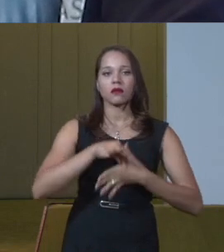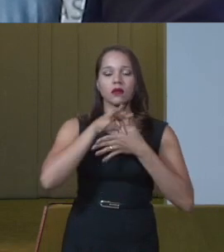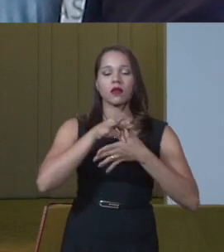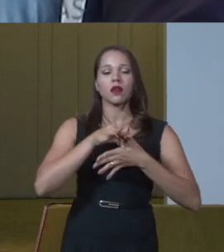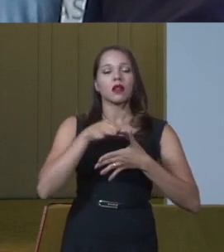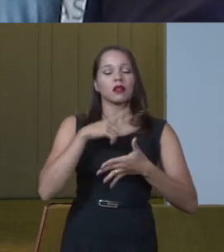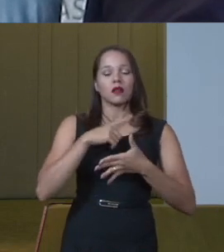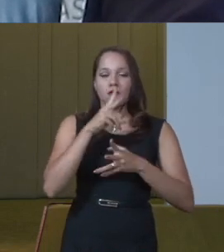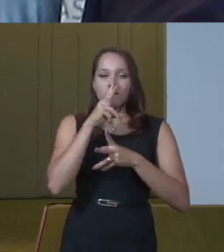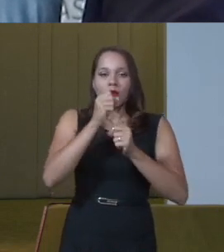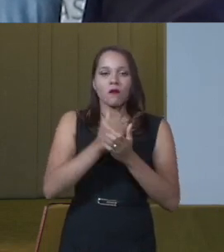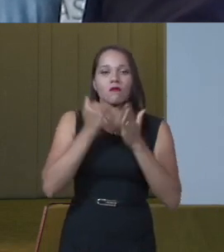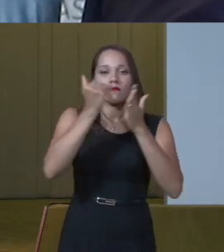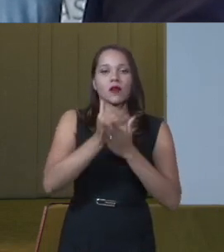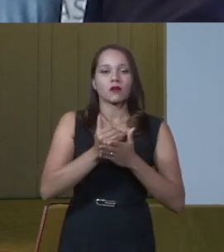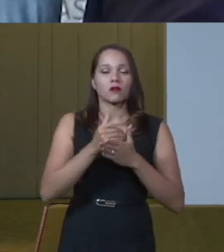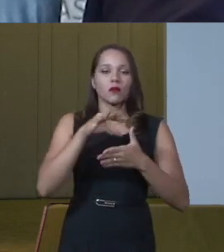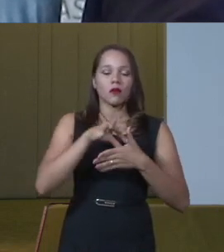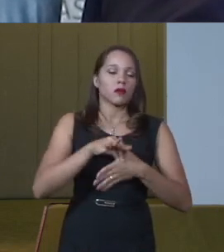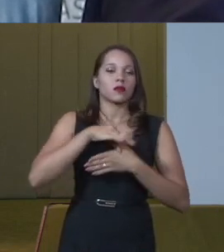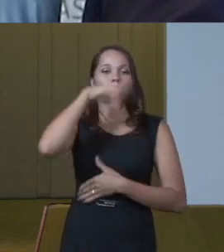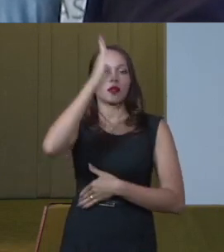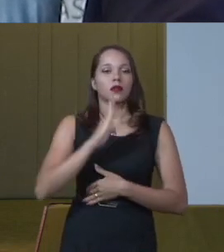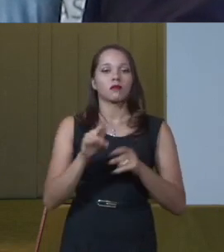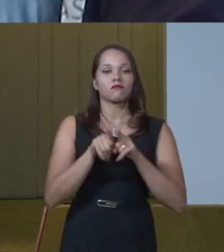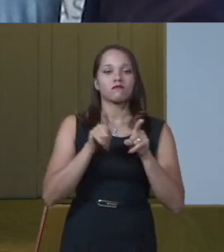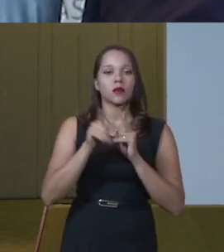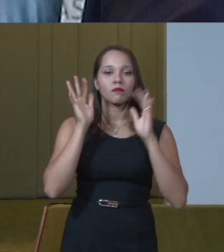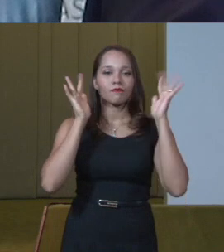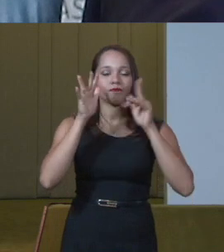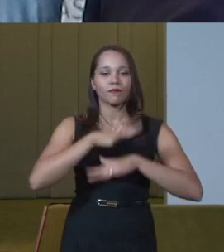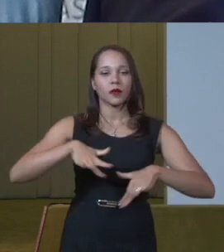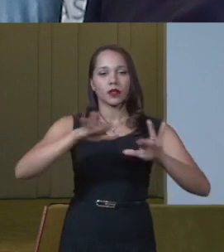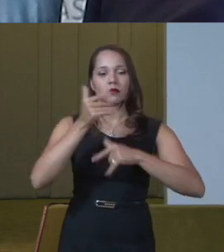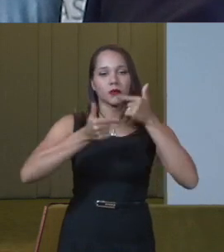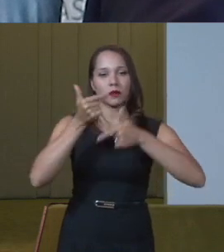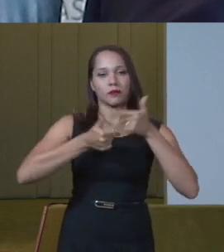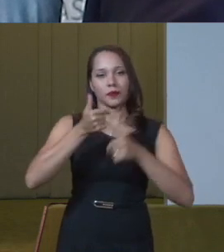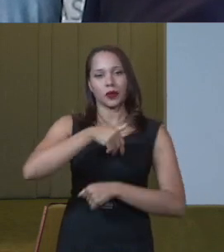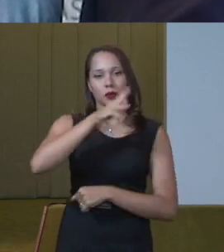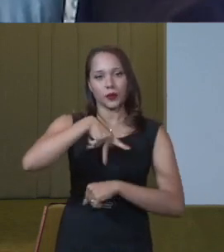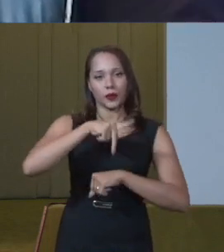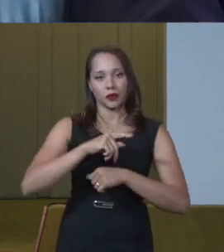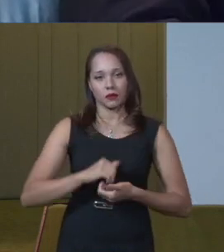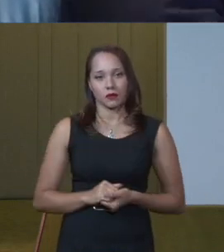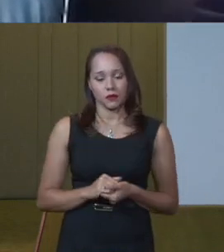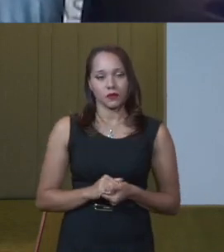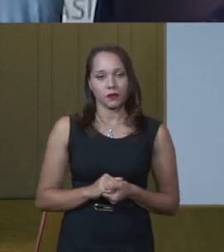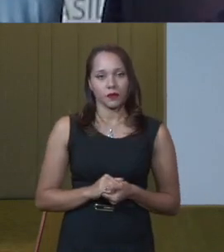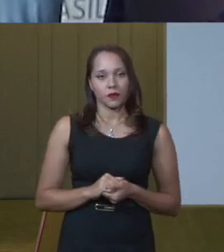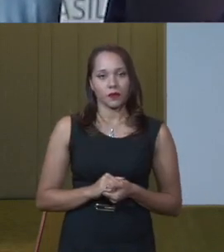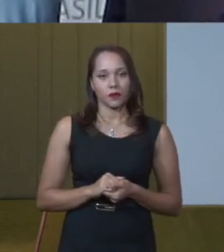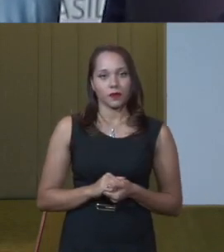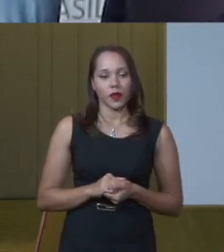o compromisso brasileiro com as práticas do órgão, bem como refletir as áreas de atuação do país. Por essa razão,